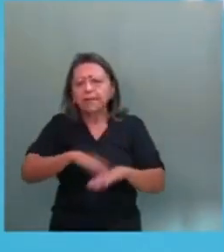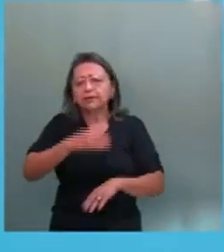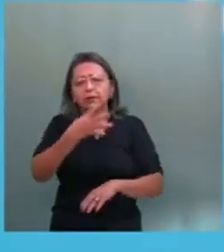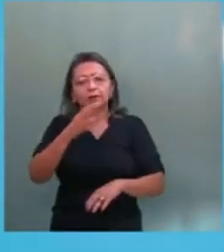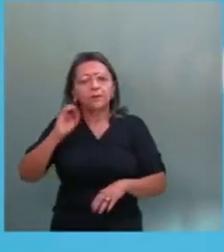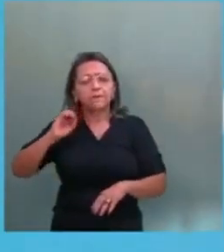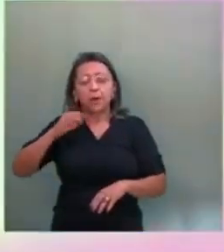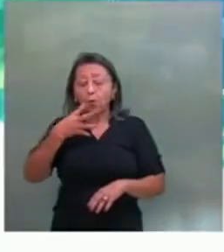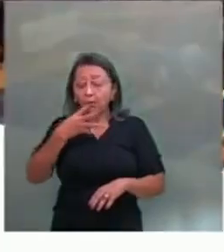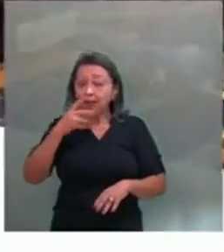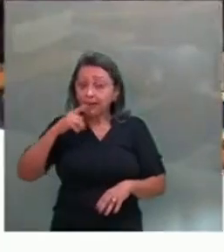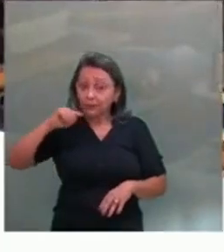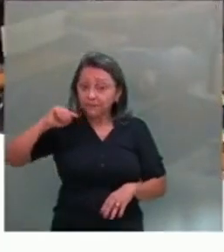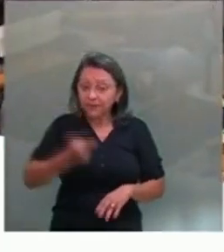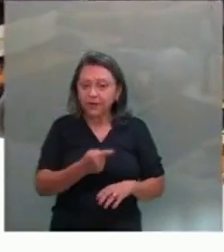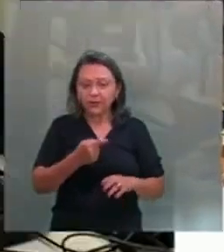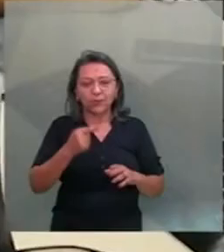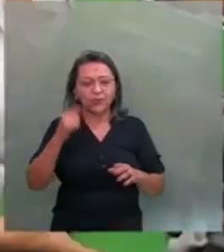mil emissoras.